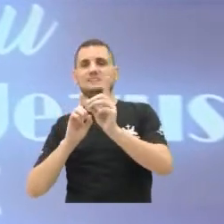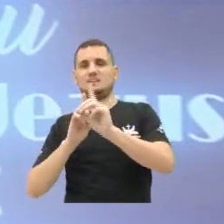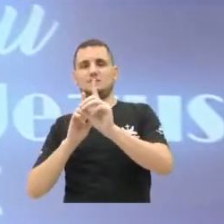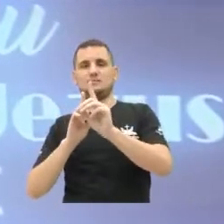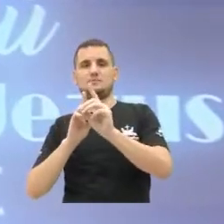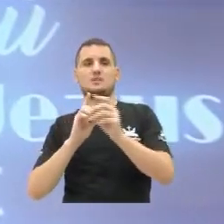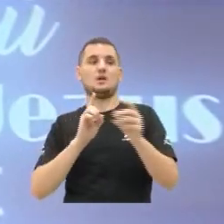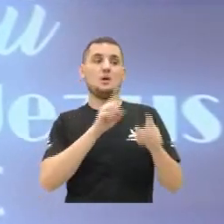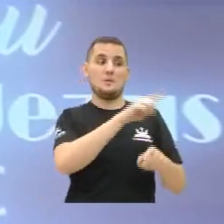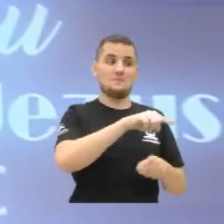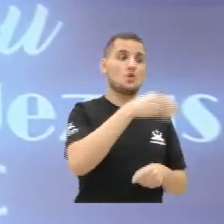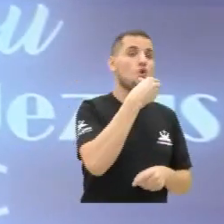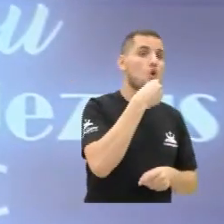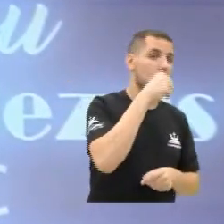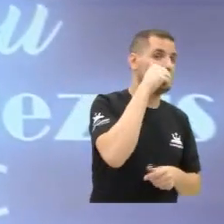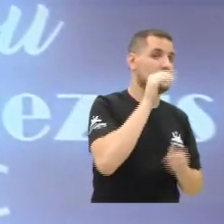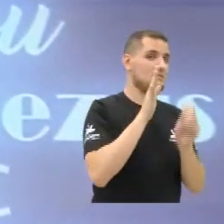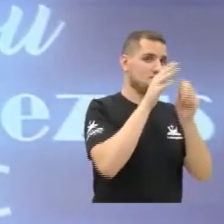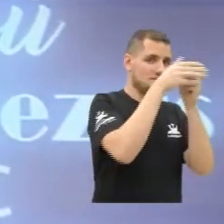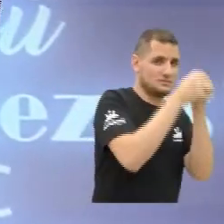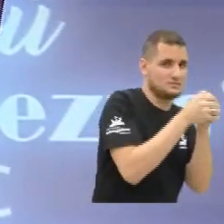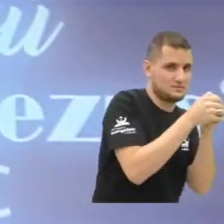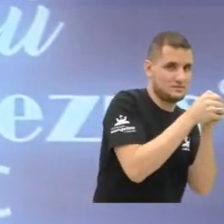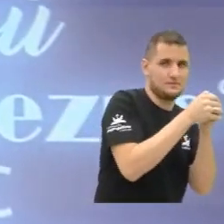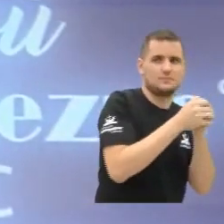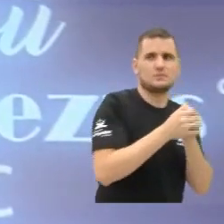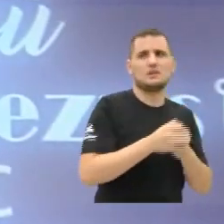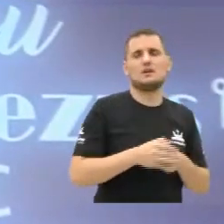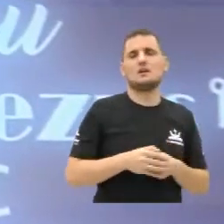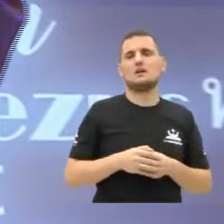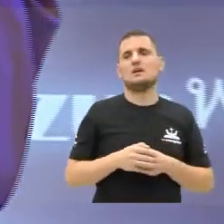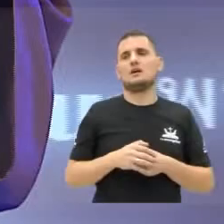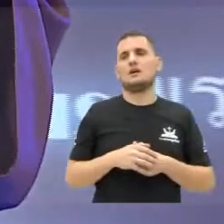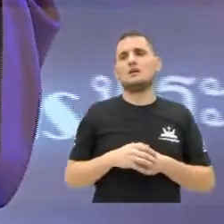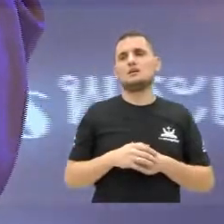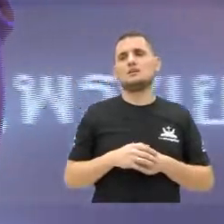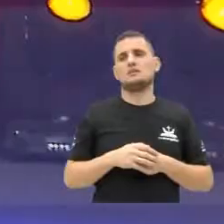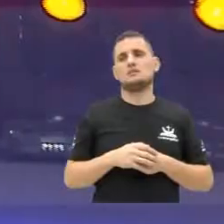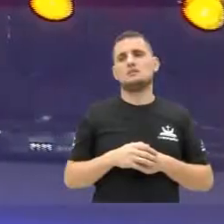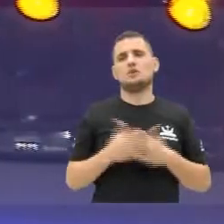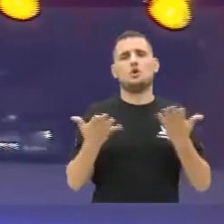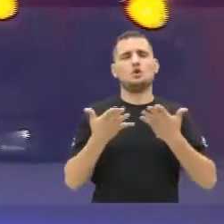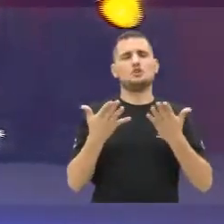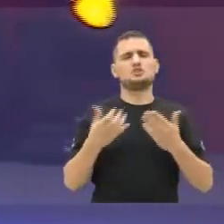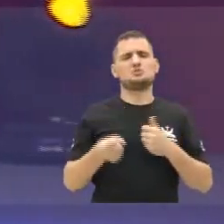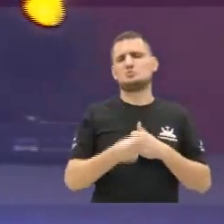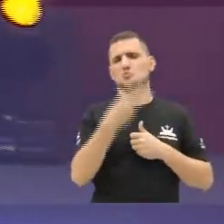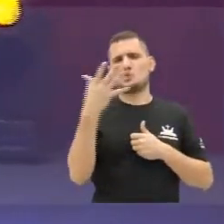É o homem que se escondeu de Deus. Roberto Tanus dizia: quantas pessoas hoje querem se matar?